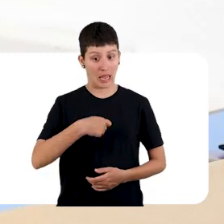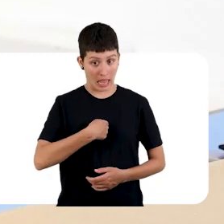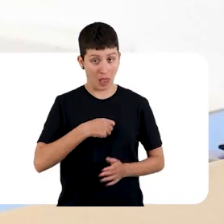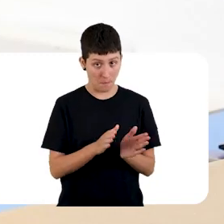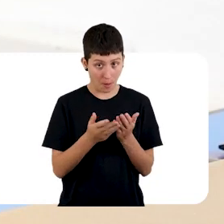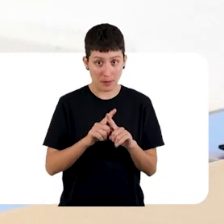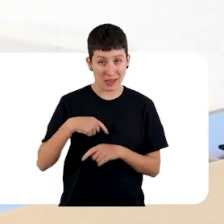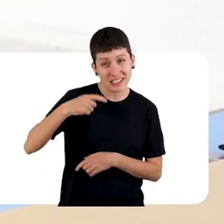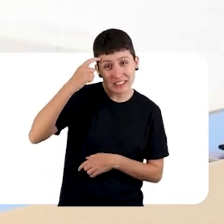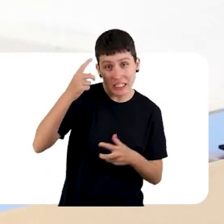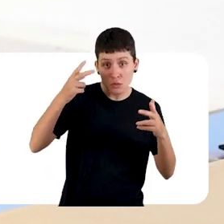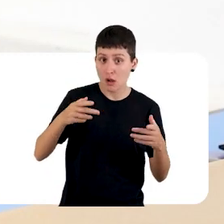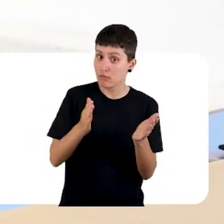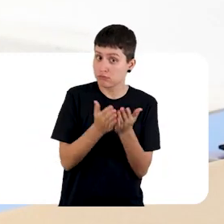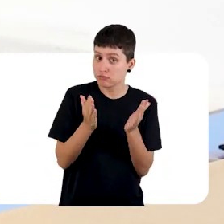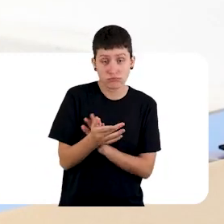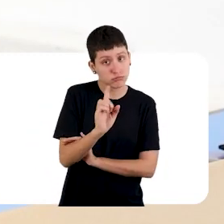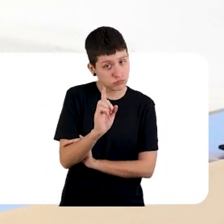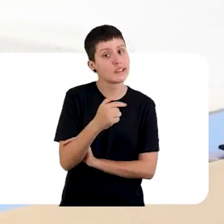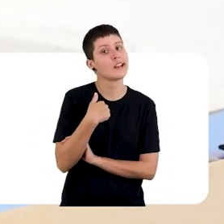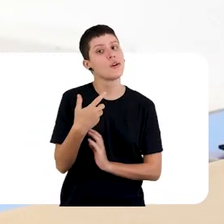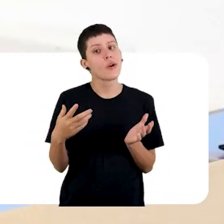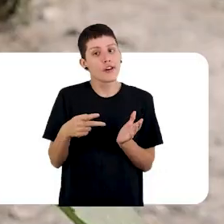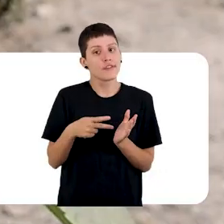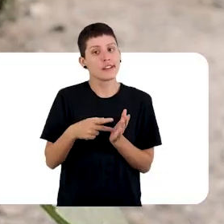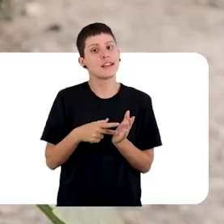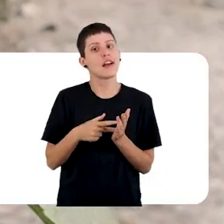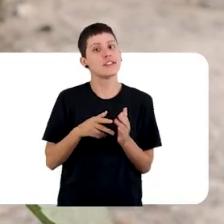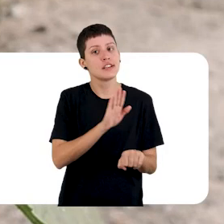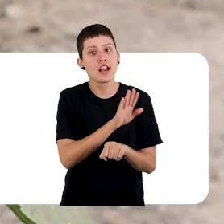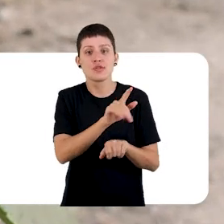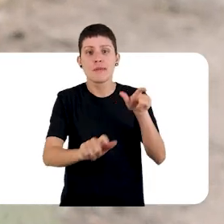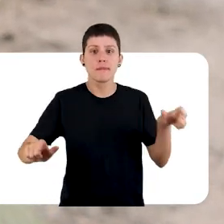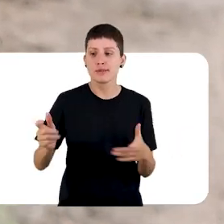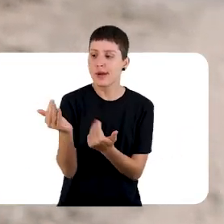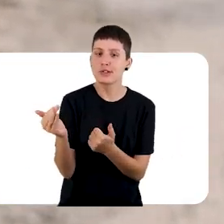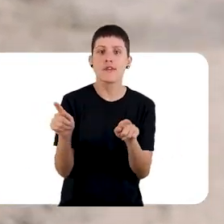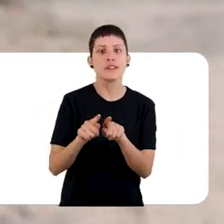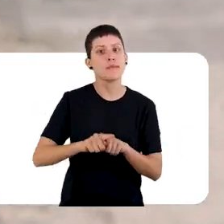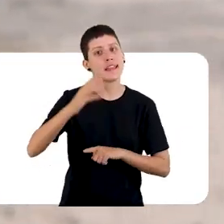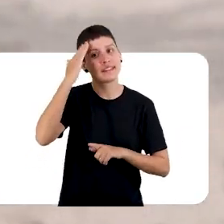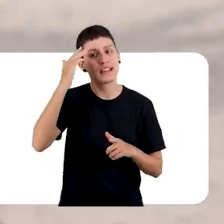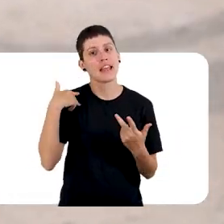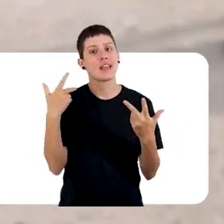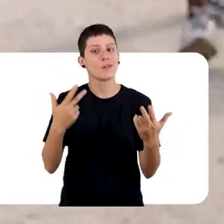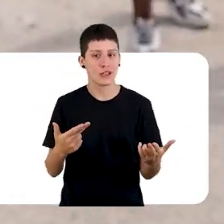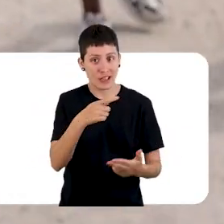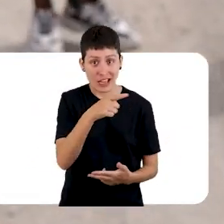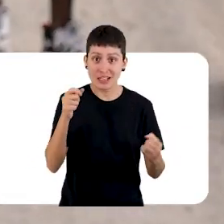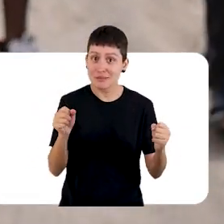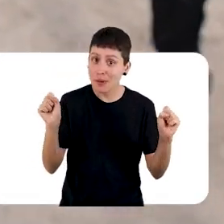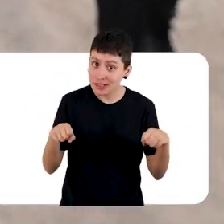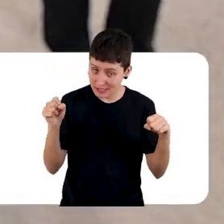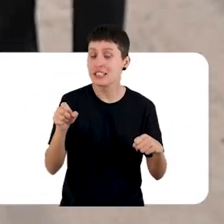Eu vim da pobreza, mas minha mente não é pobre, né? Então eu quero colocar isso na mente dos jovens também, né? Que eles